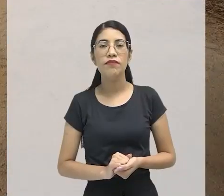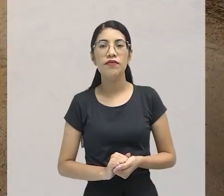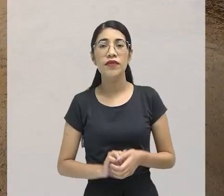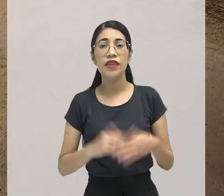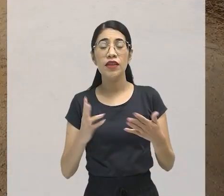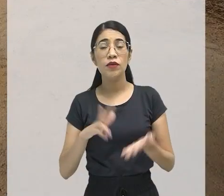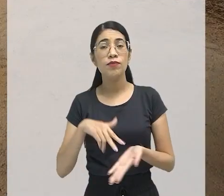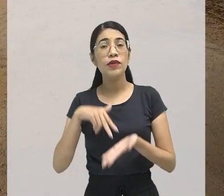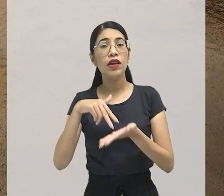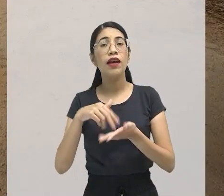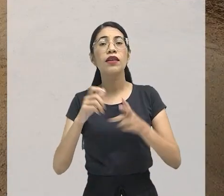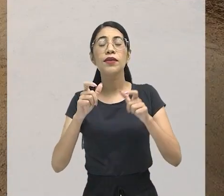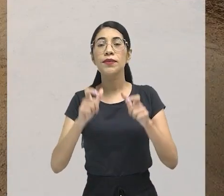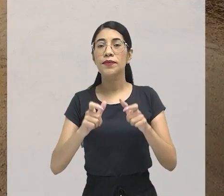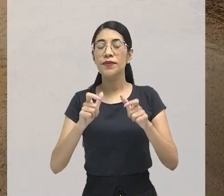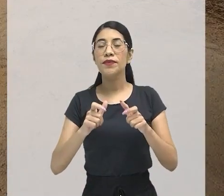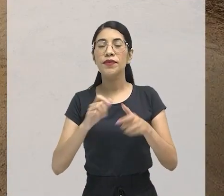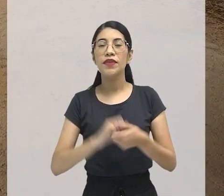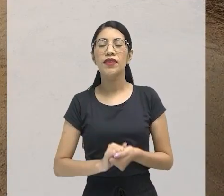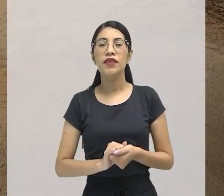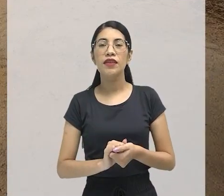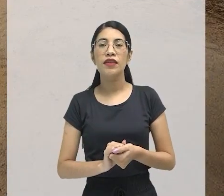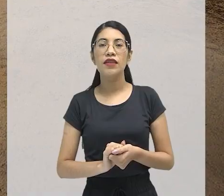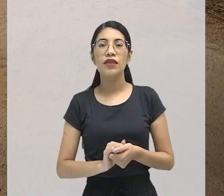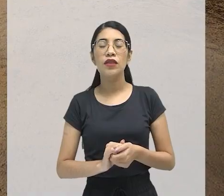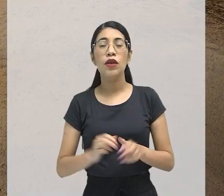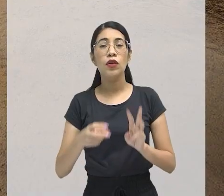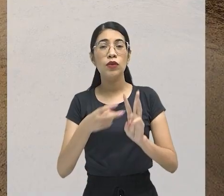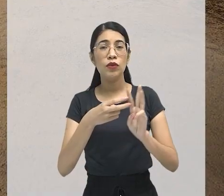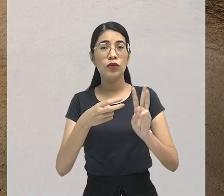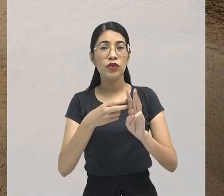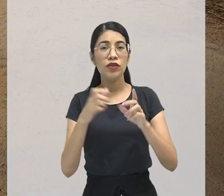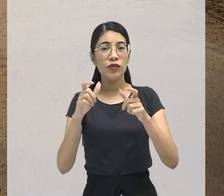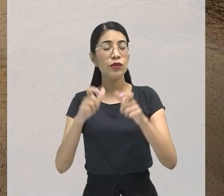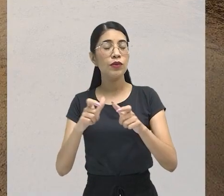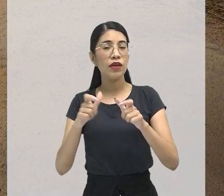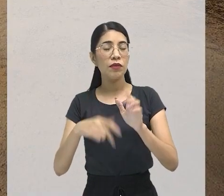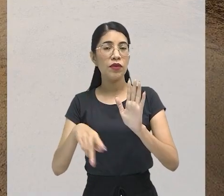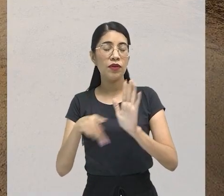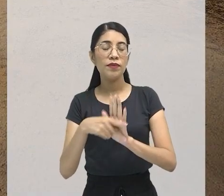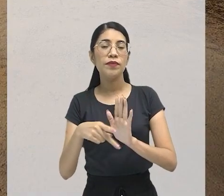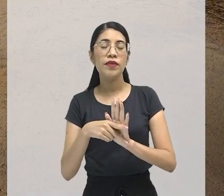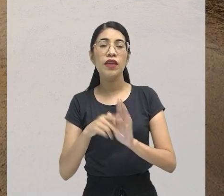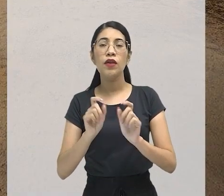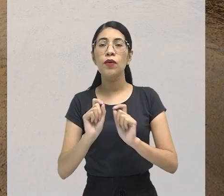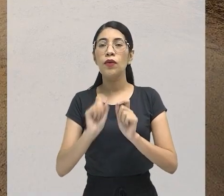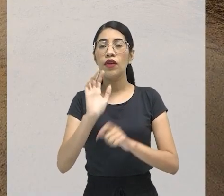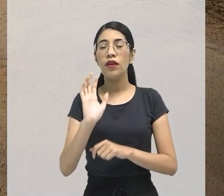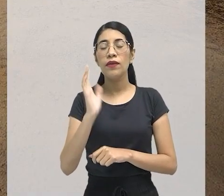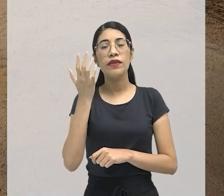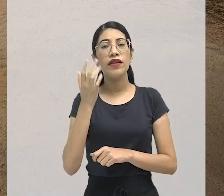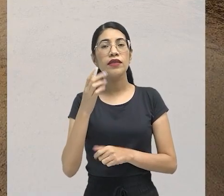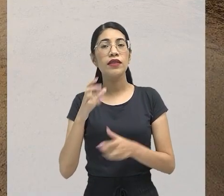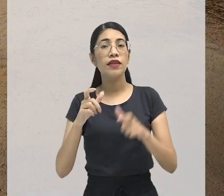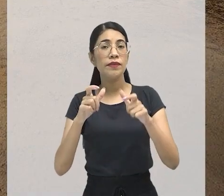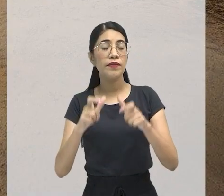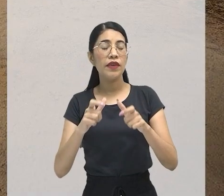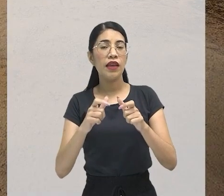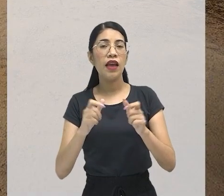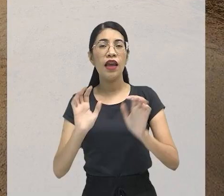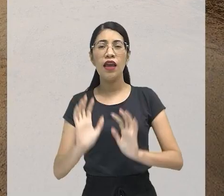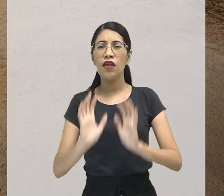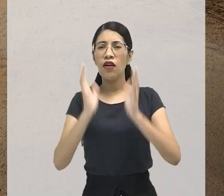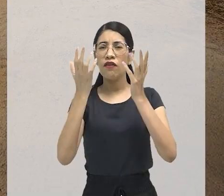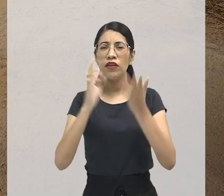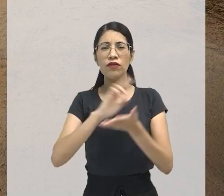Ok, já estou aqui, ó, né, na nossa reserva aqui indígena, né, aonde acontece, né, alguns